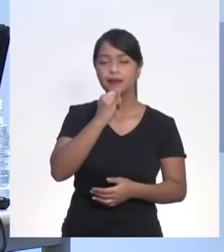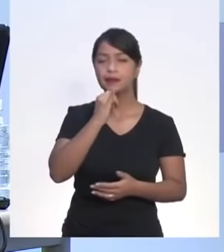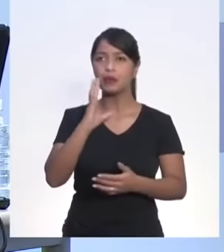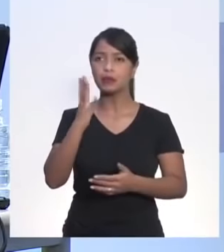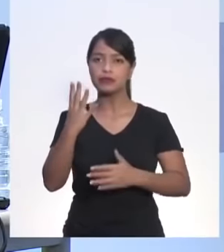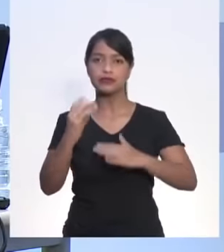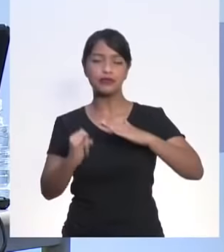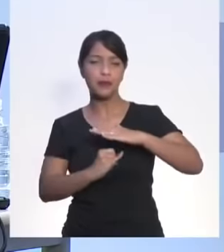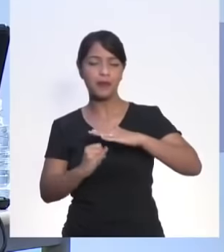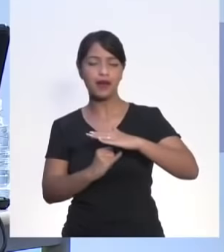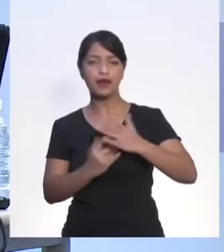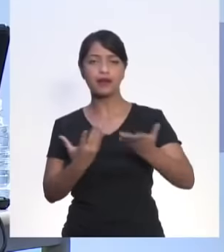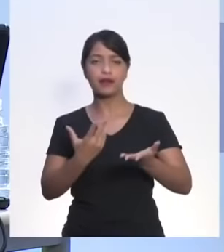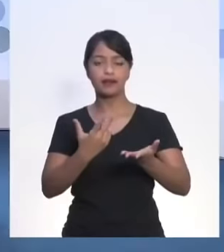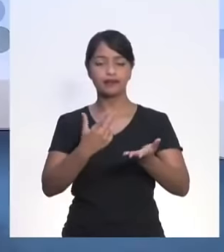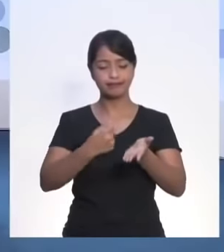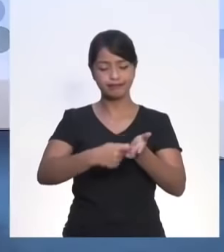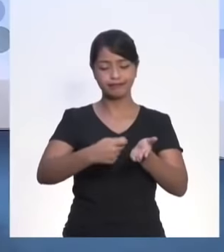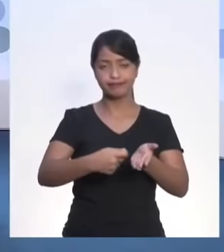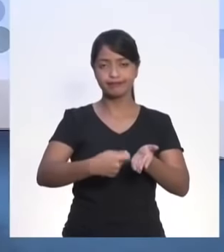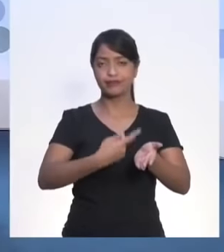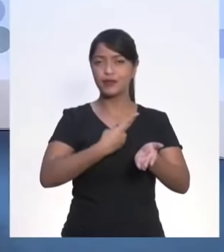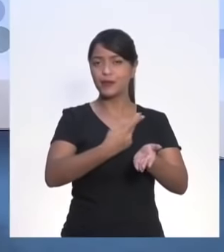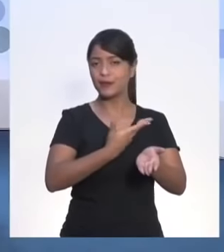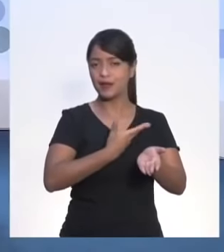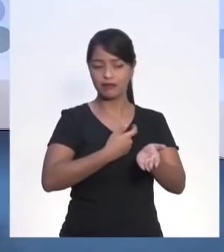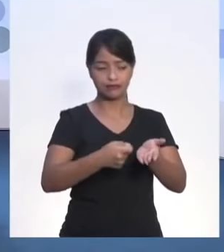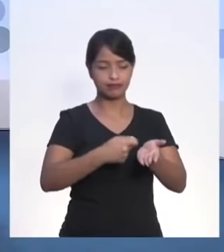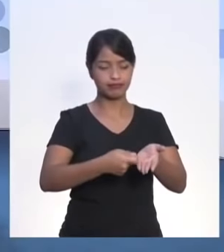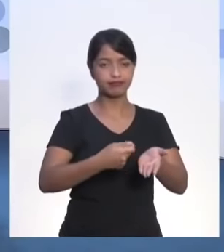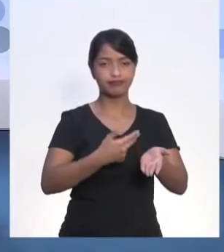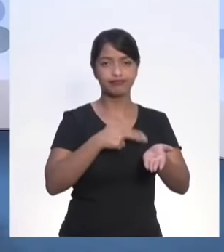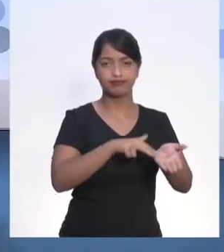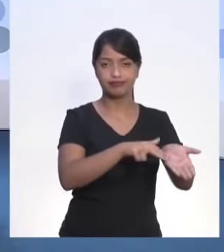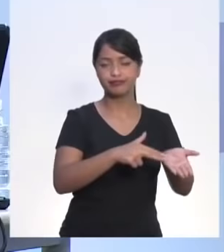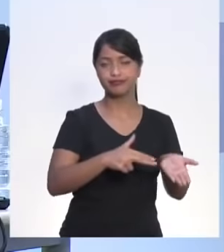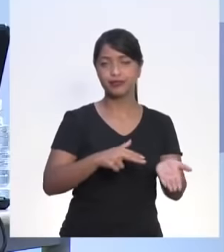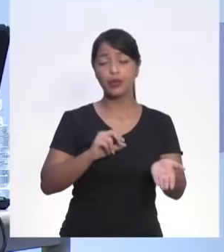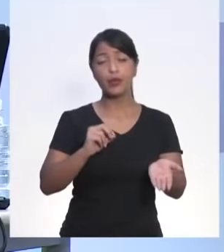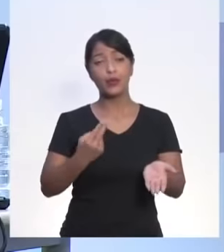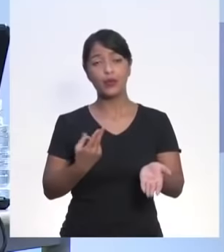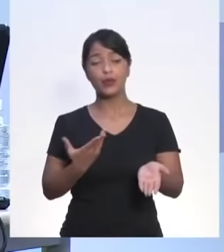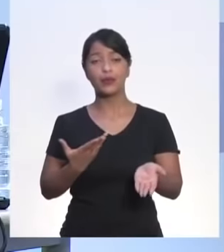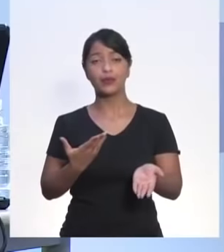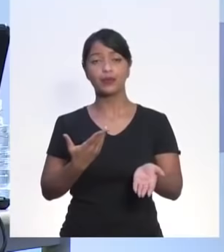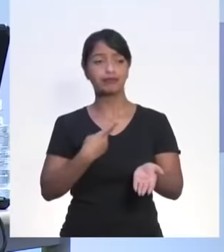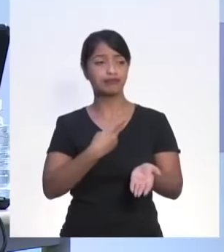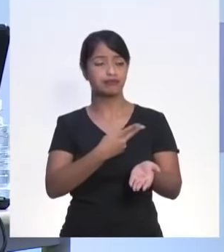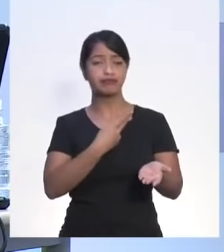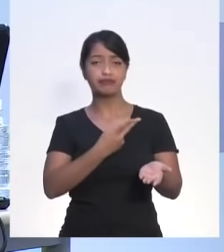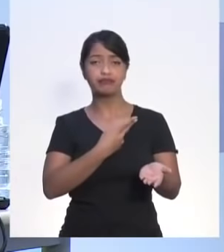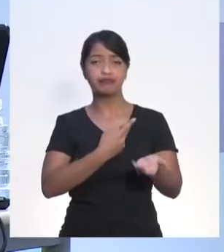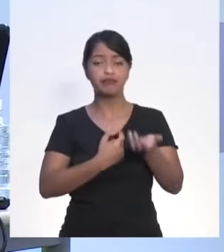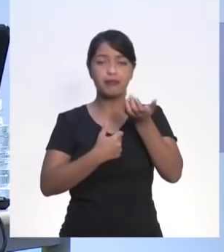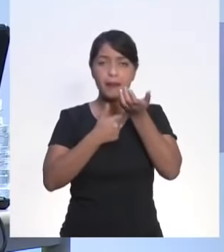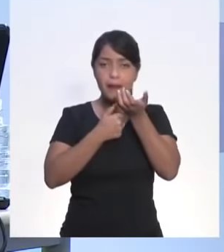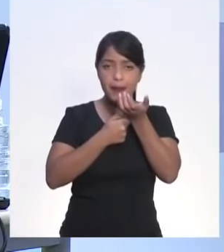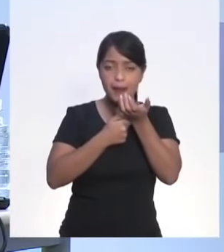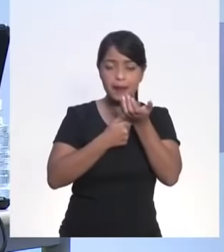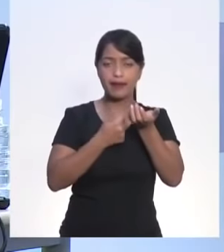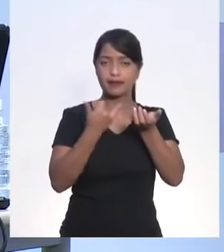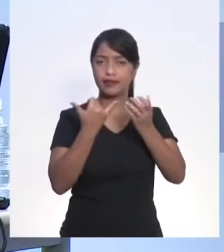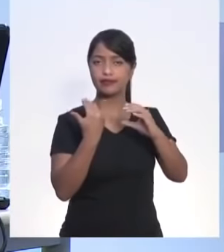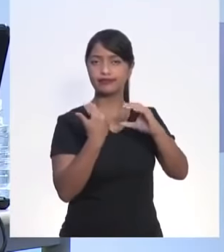um bilhete, entre dois colegas, né? Às vezes uma fala, assim, entre dois colegas, um áudio, alguma coisa